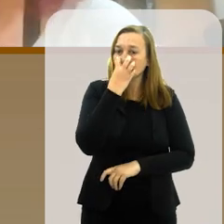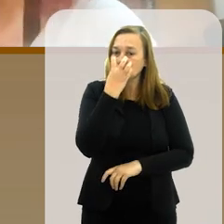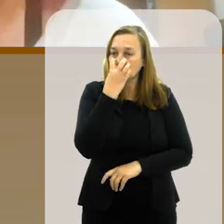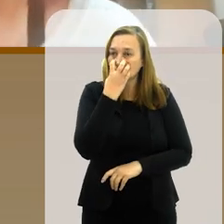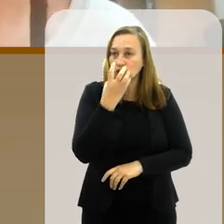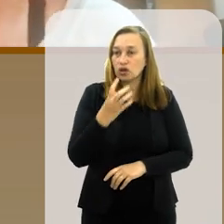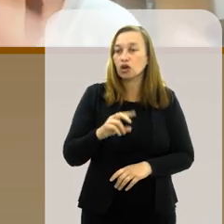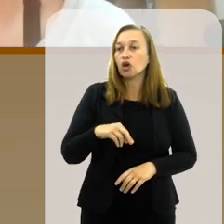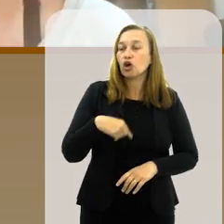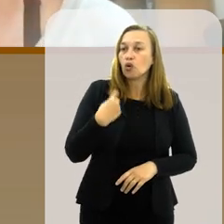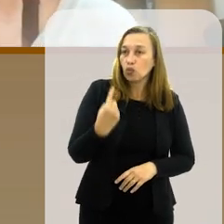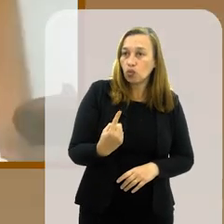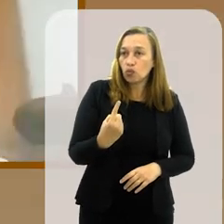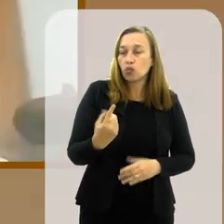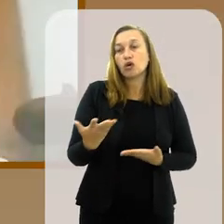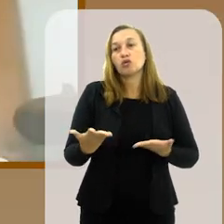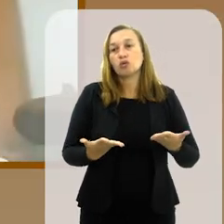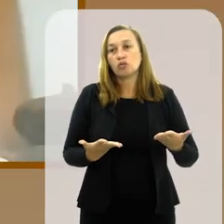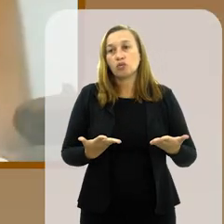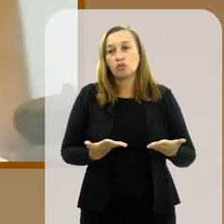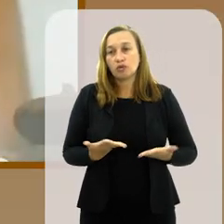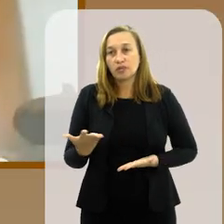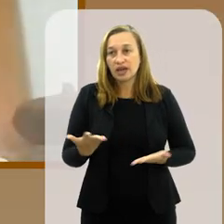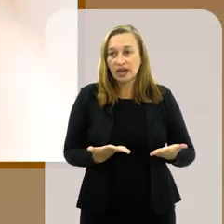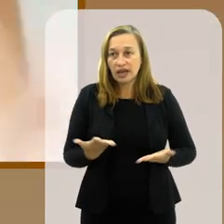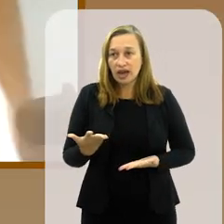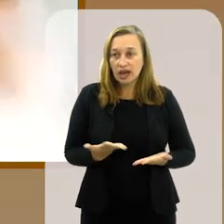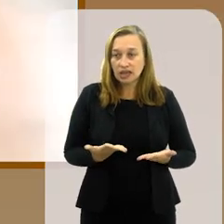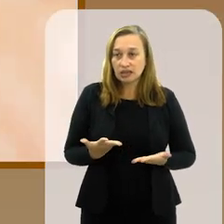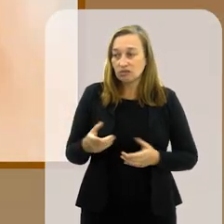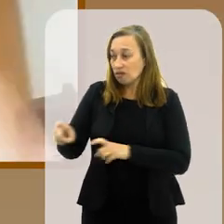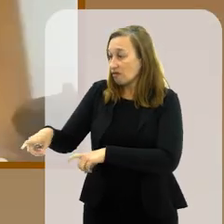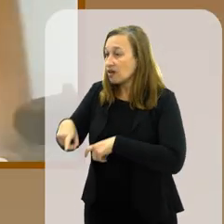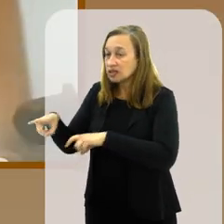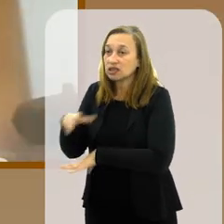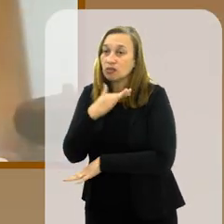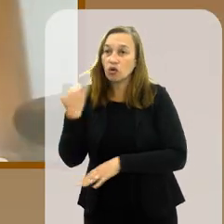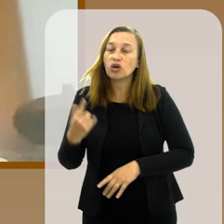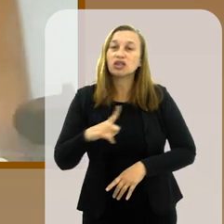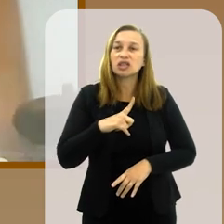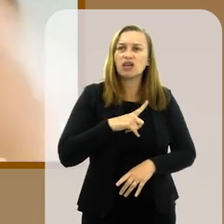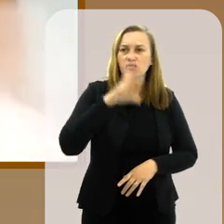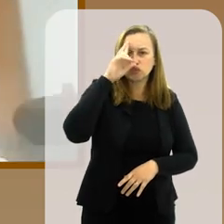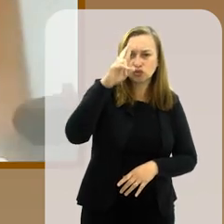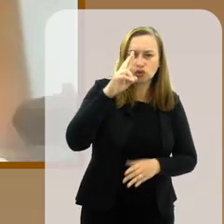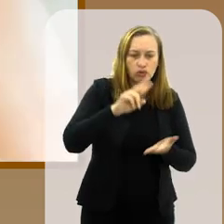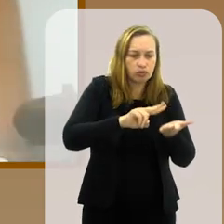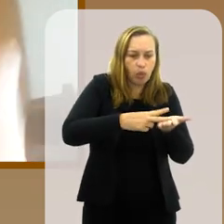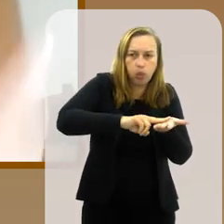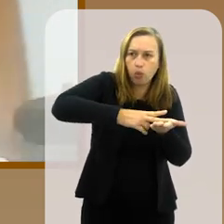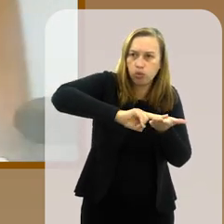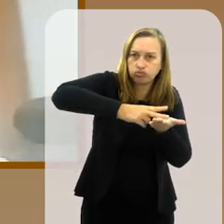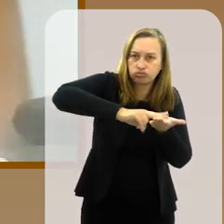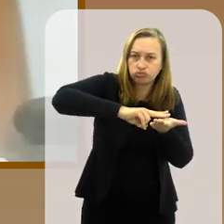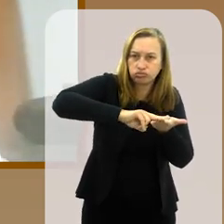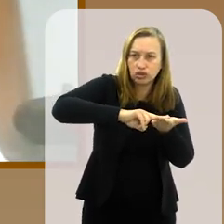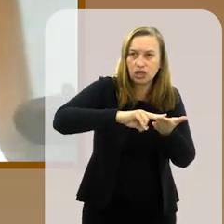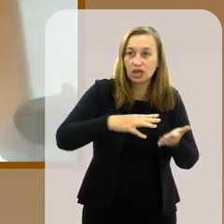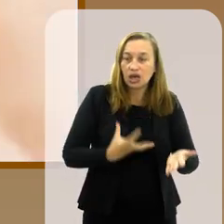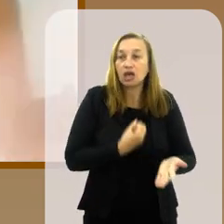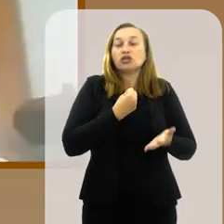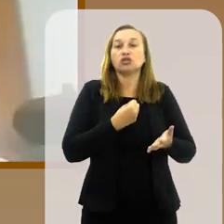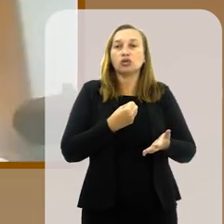Um empregado de uma fazenda morreu. Eu soube de um dono que teve um ataque epilético